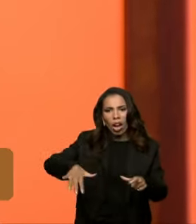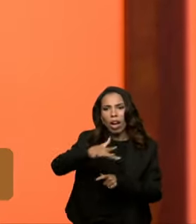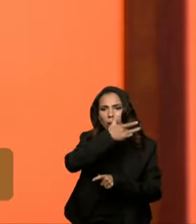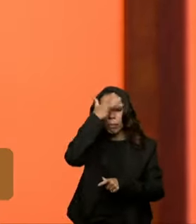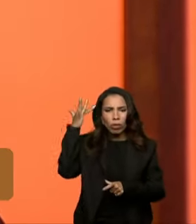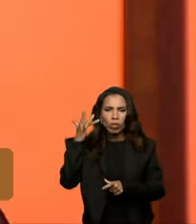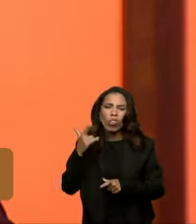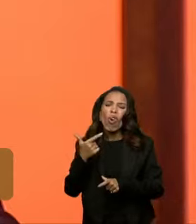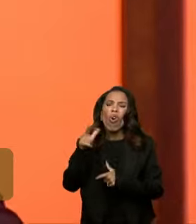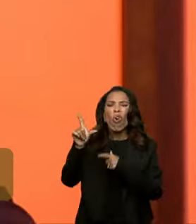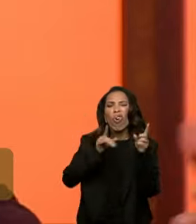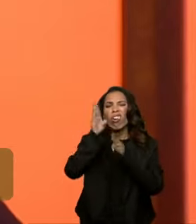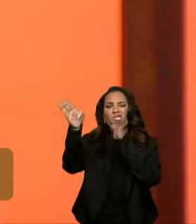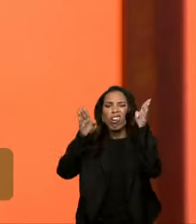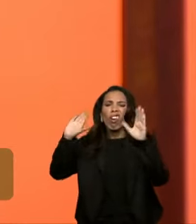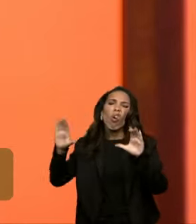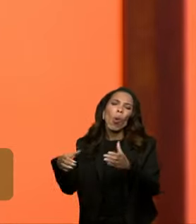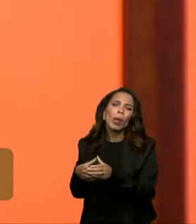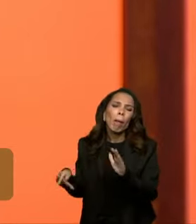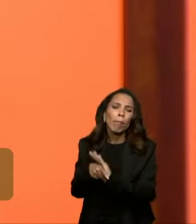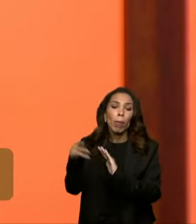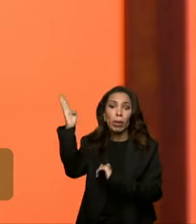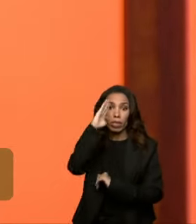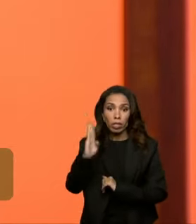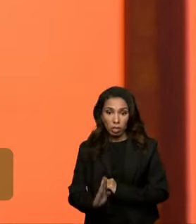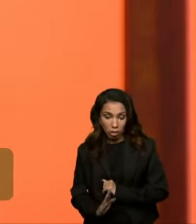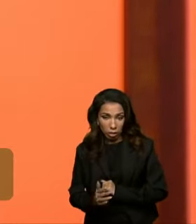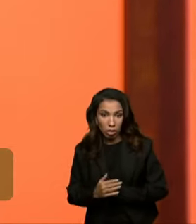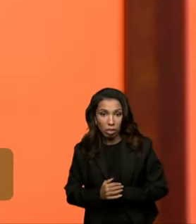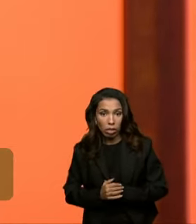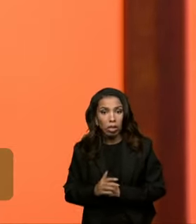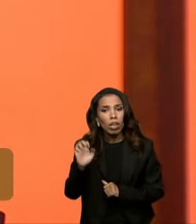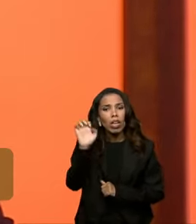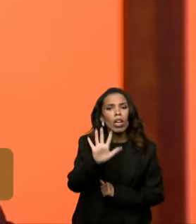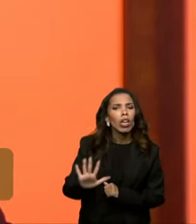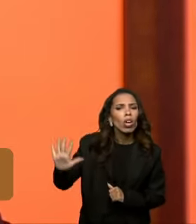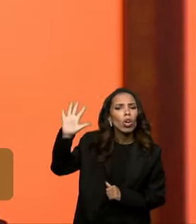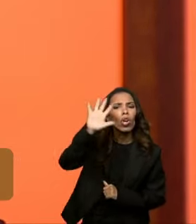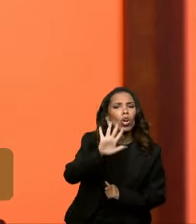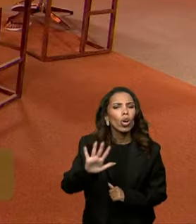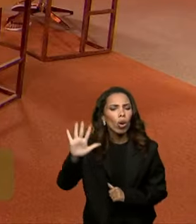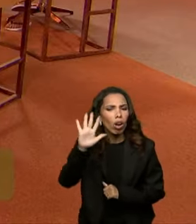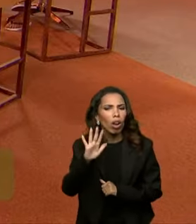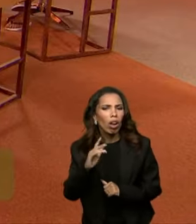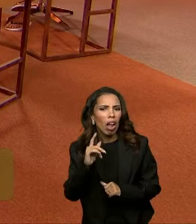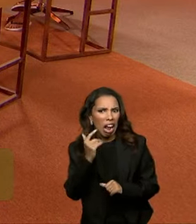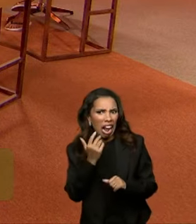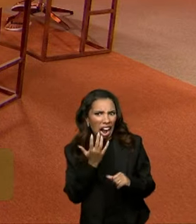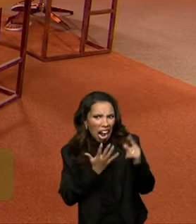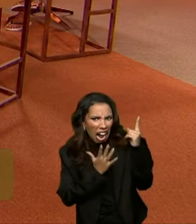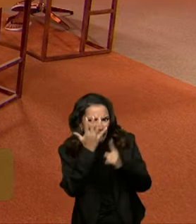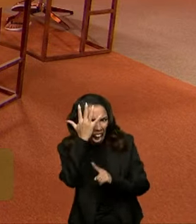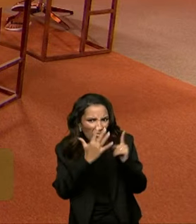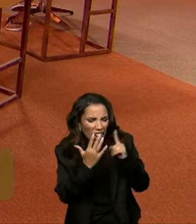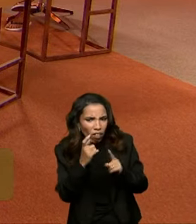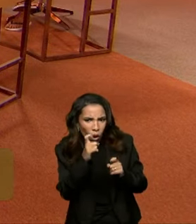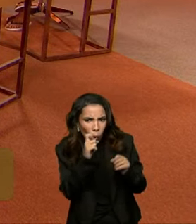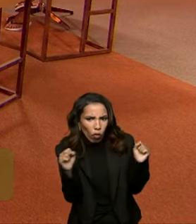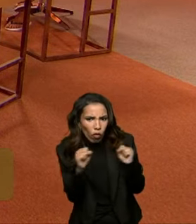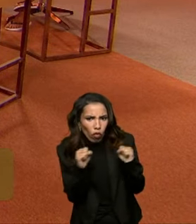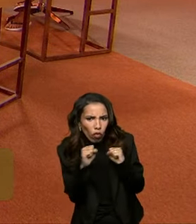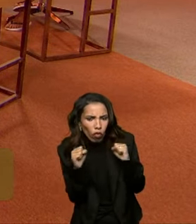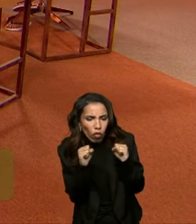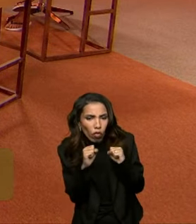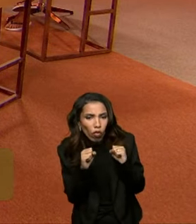gente vai fazer o show, mas é a comunidade brasileira. Né? Lá na Europa, o carnaval é no inverno, na mesma época